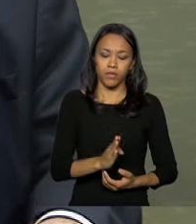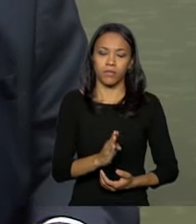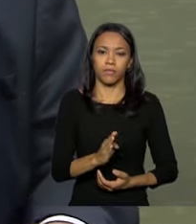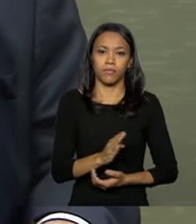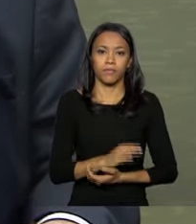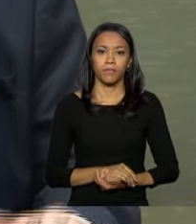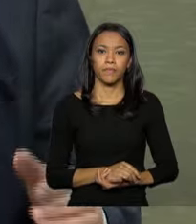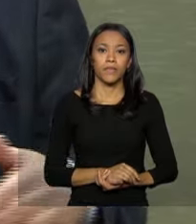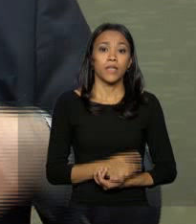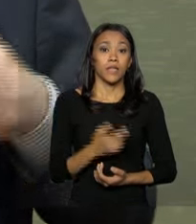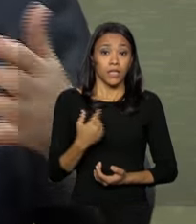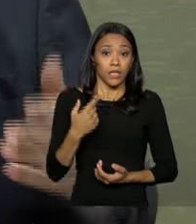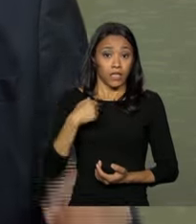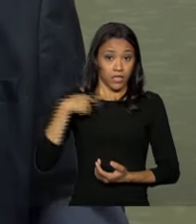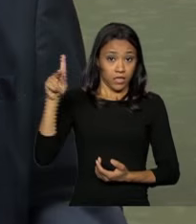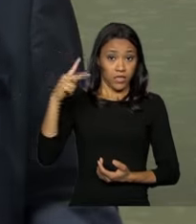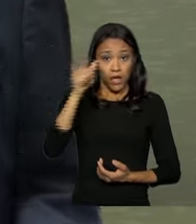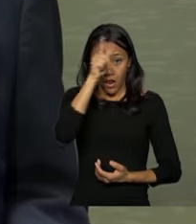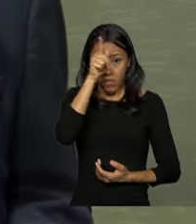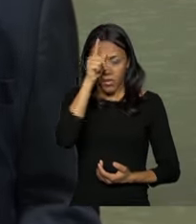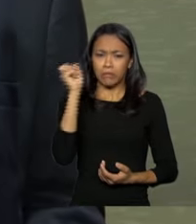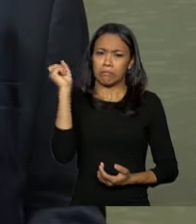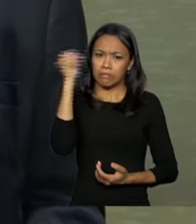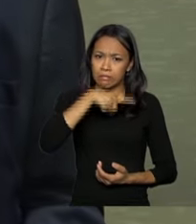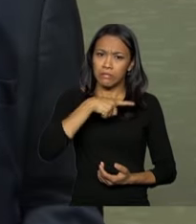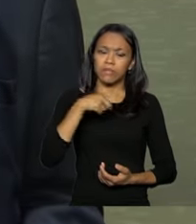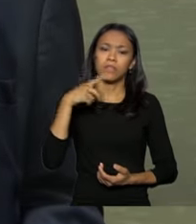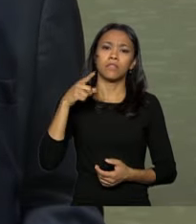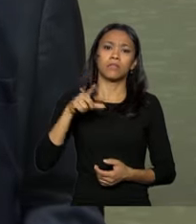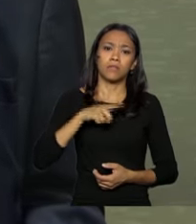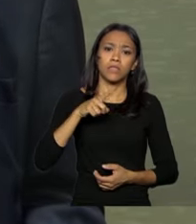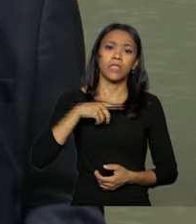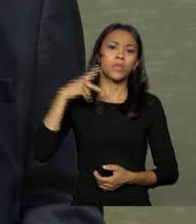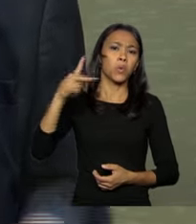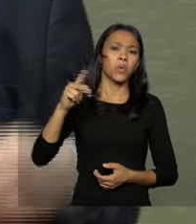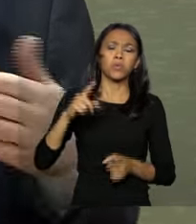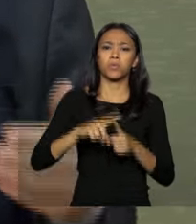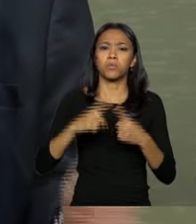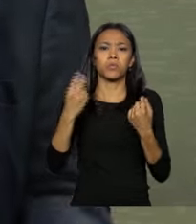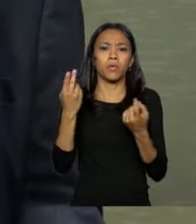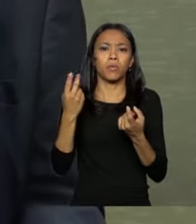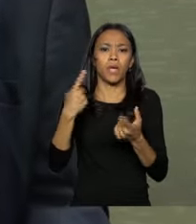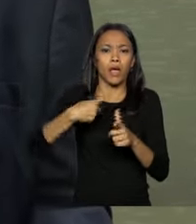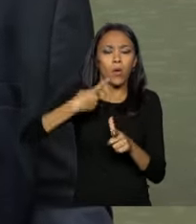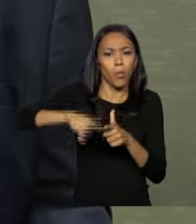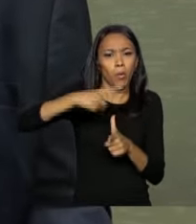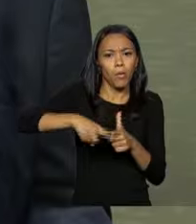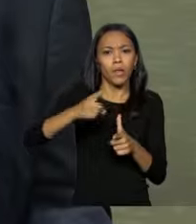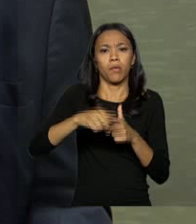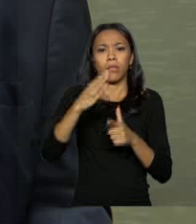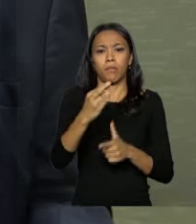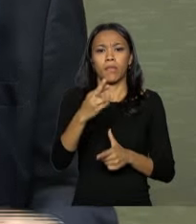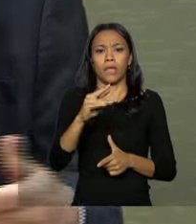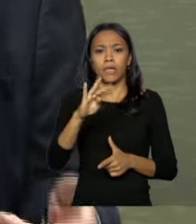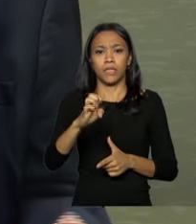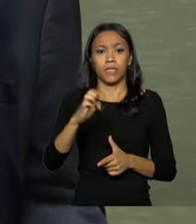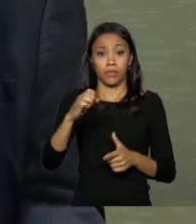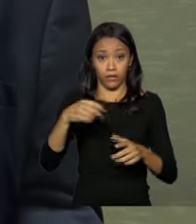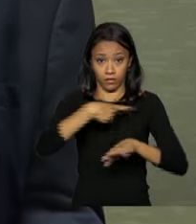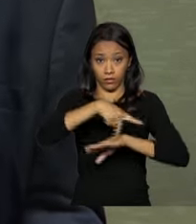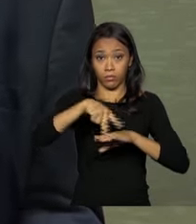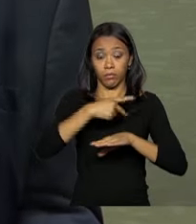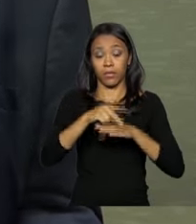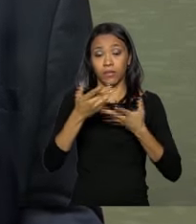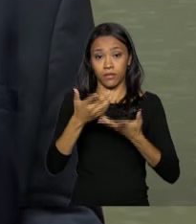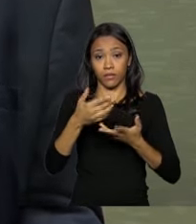momento difícil na Alemanha, que há toda a questão do pacote grego, etc. Mas, mesmo assim, a chanceler Merkel está fazendo esse